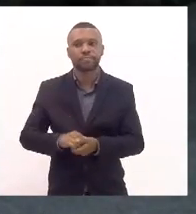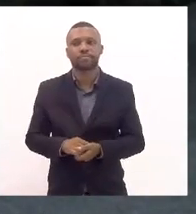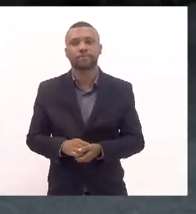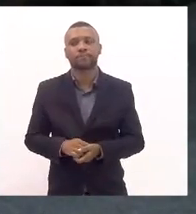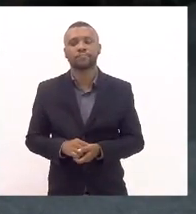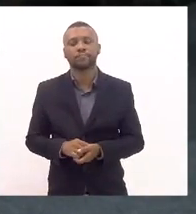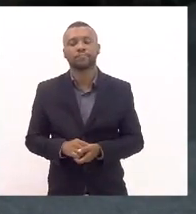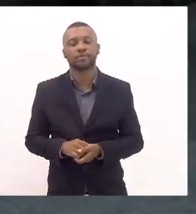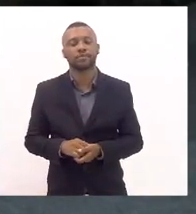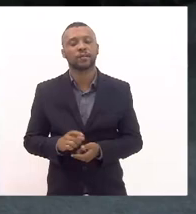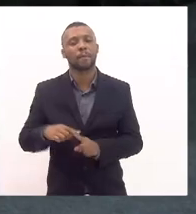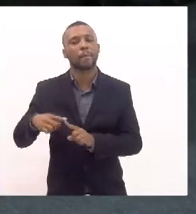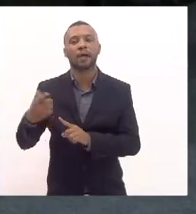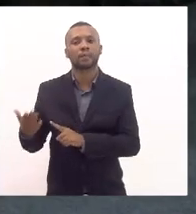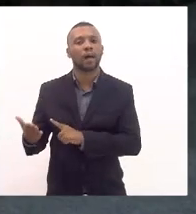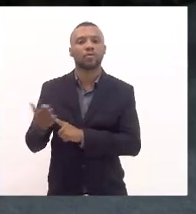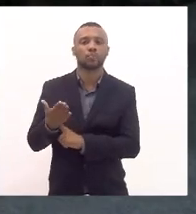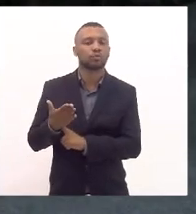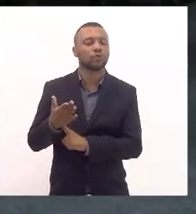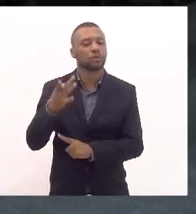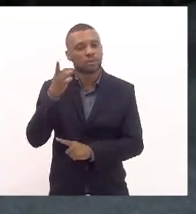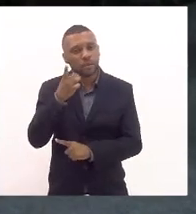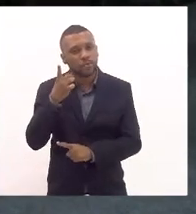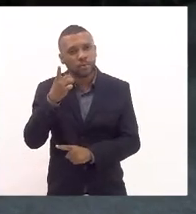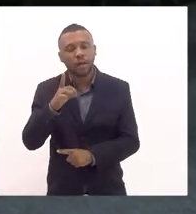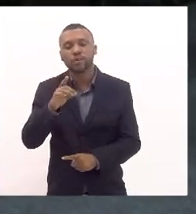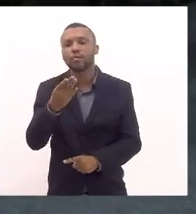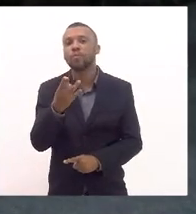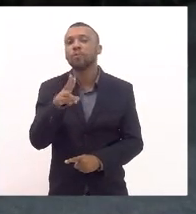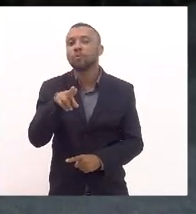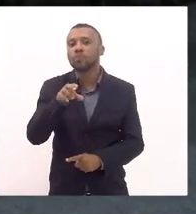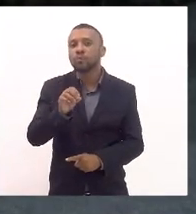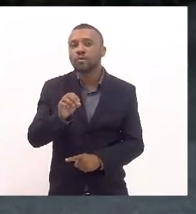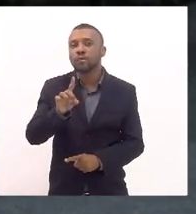com ajuda do deputado Bruno dauaire